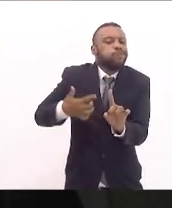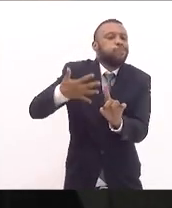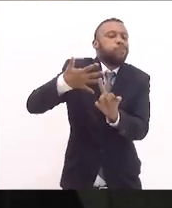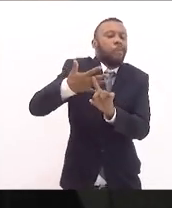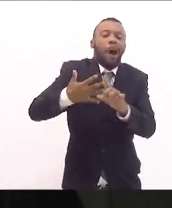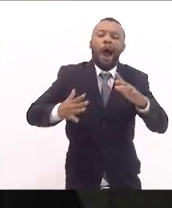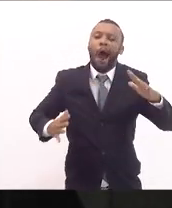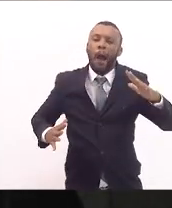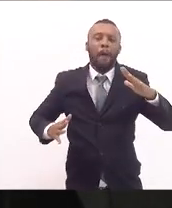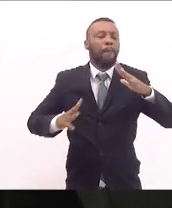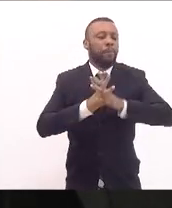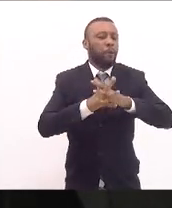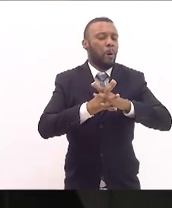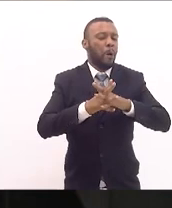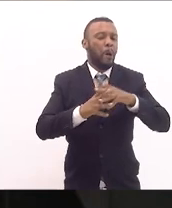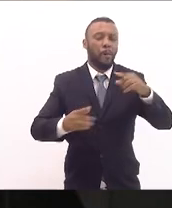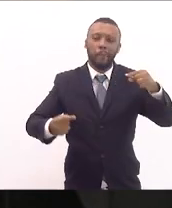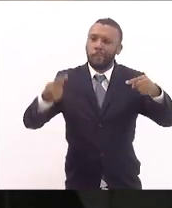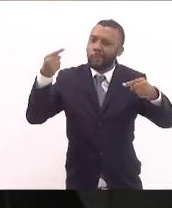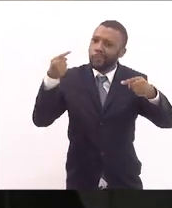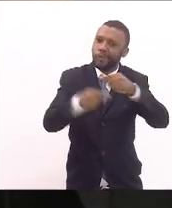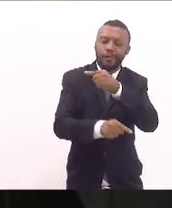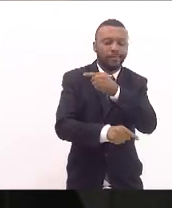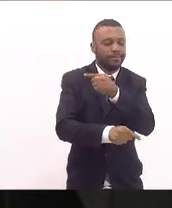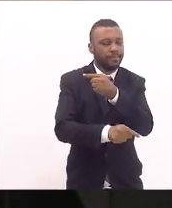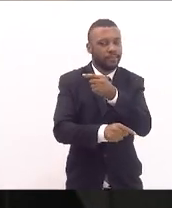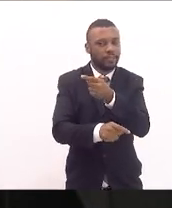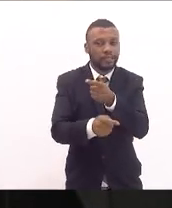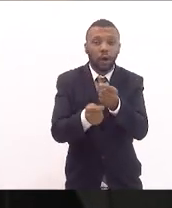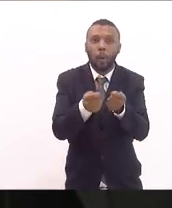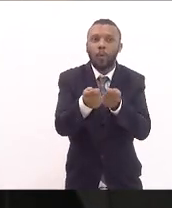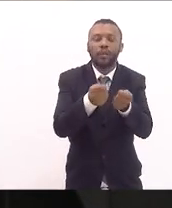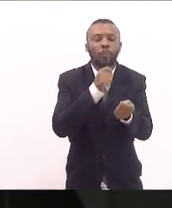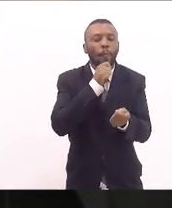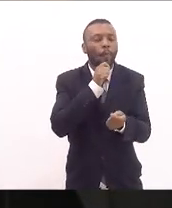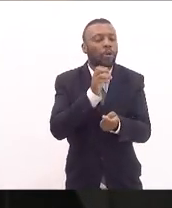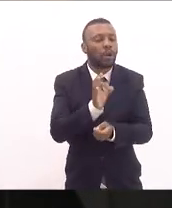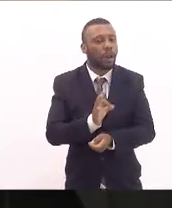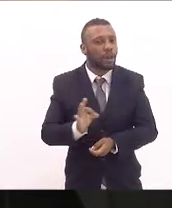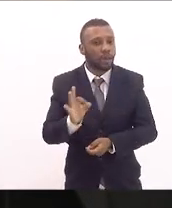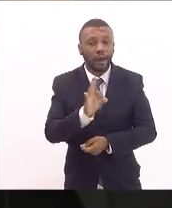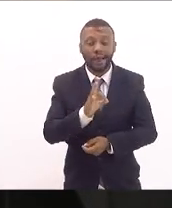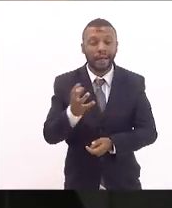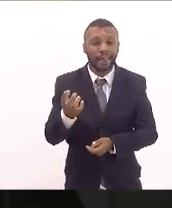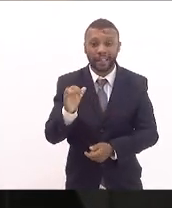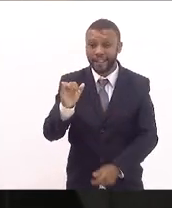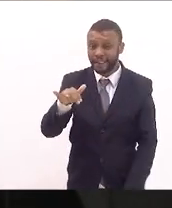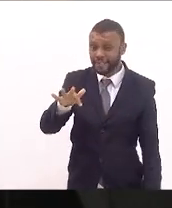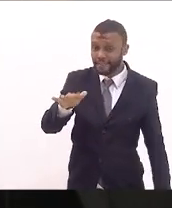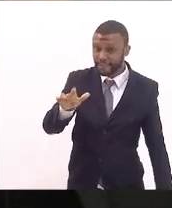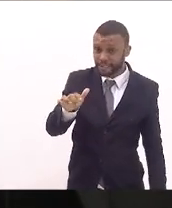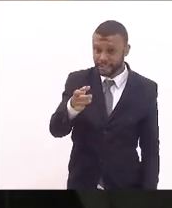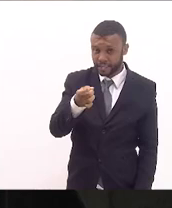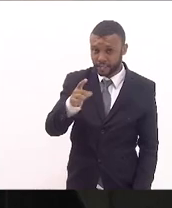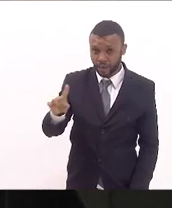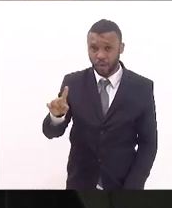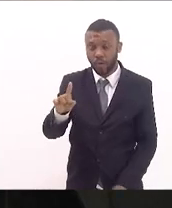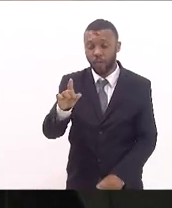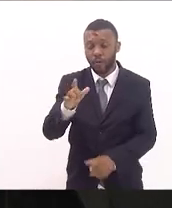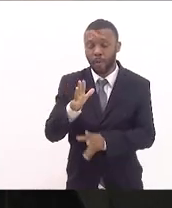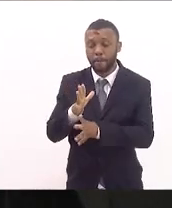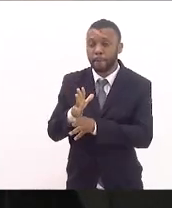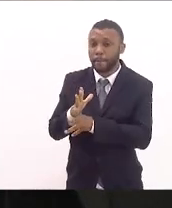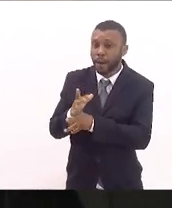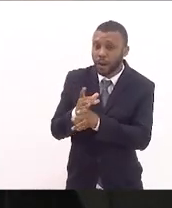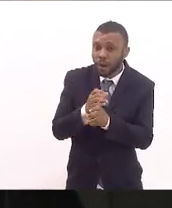de forma totalmente descontrolada a inflação acumulada até